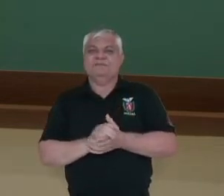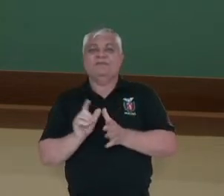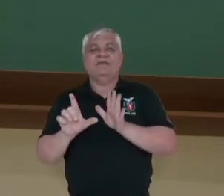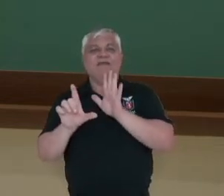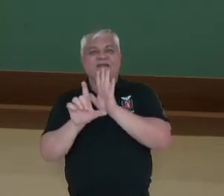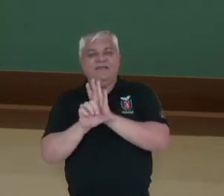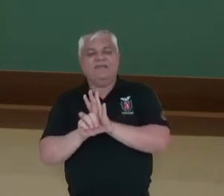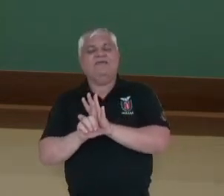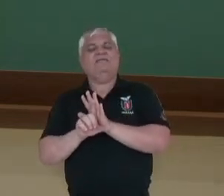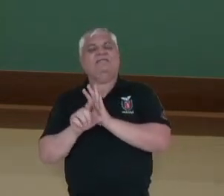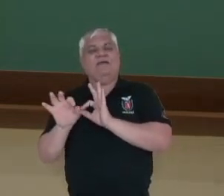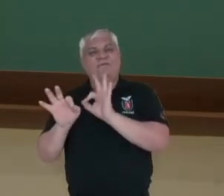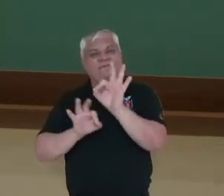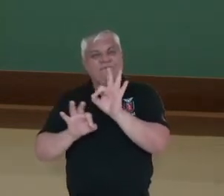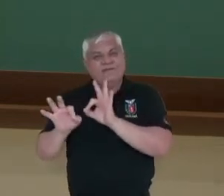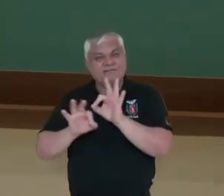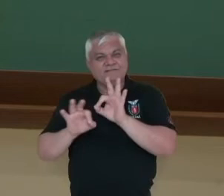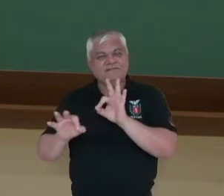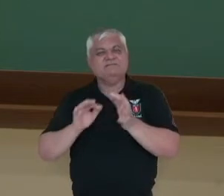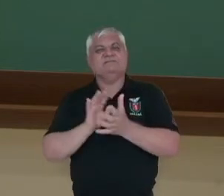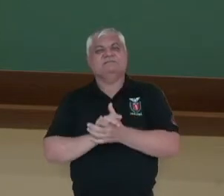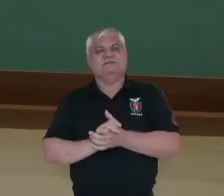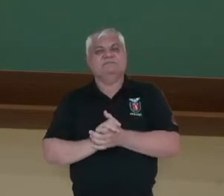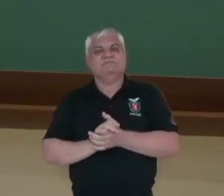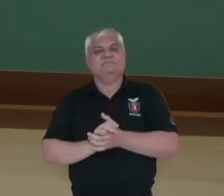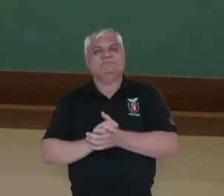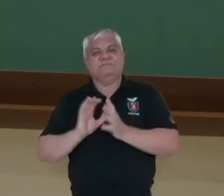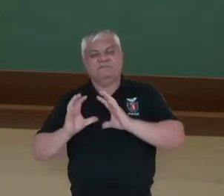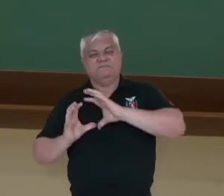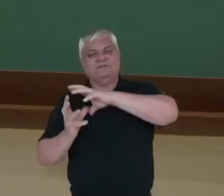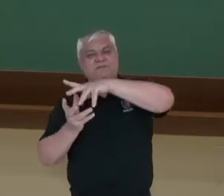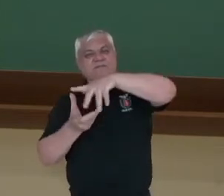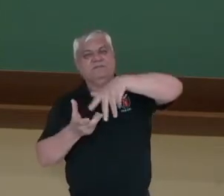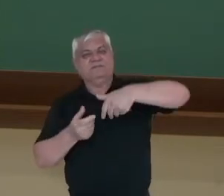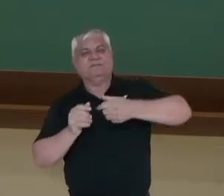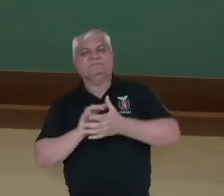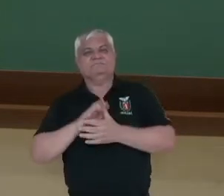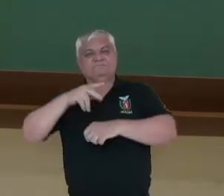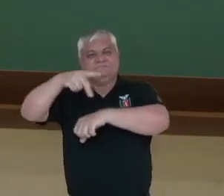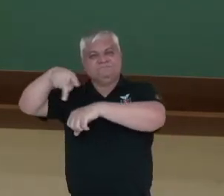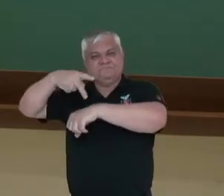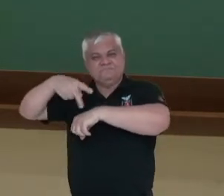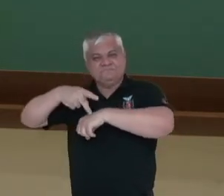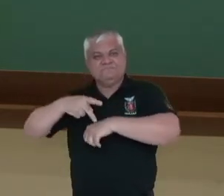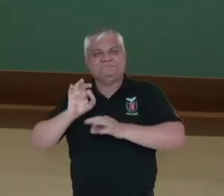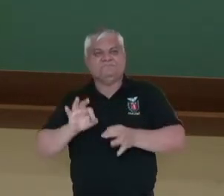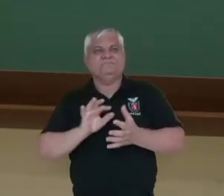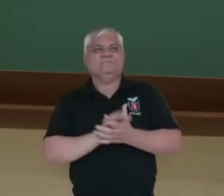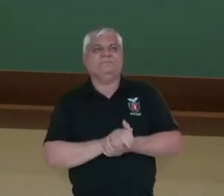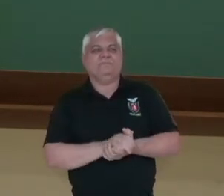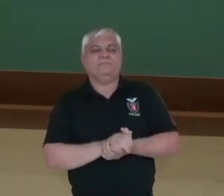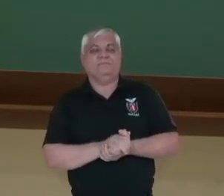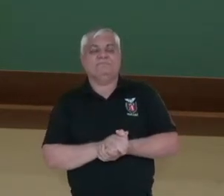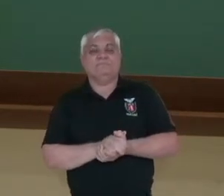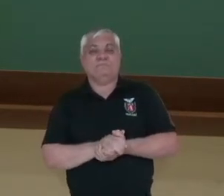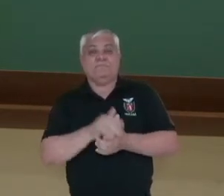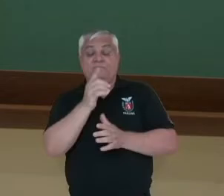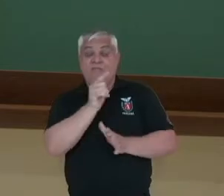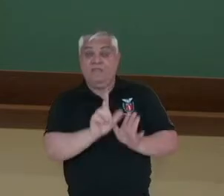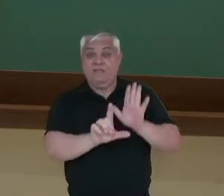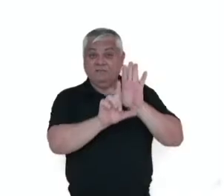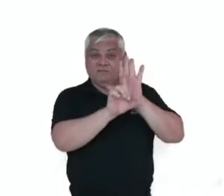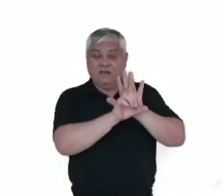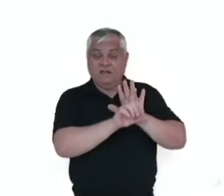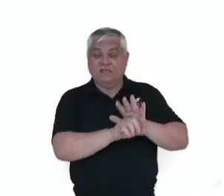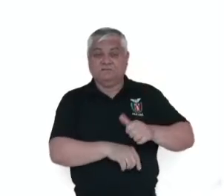da própria organização da Terra, né? Da organização das sociedades, enquanto as leis